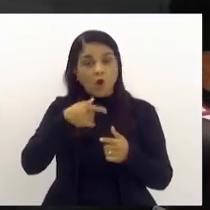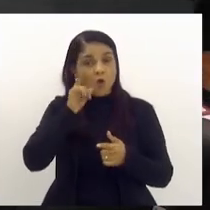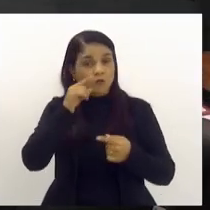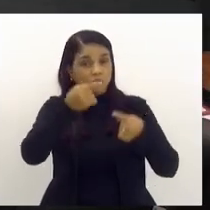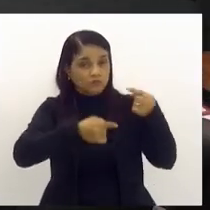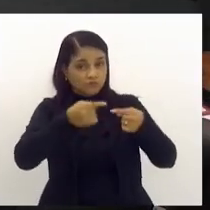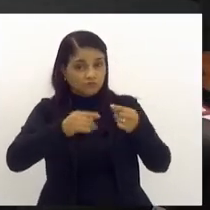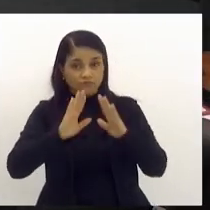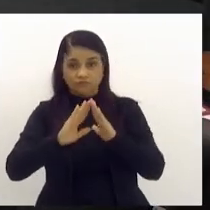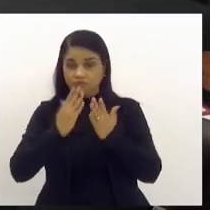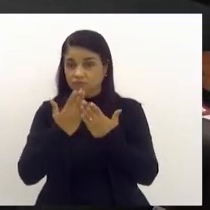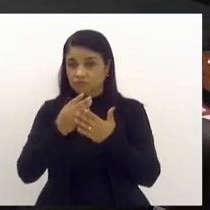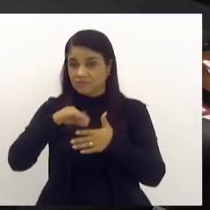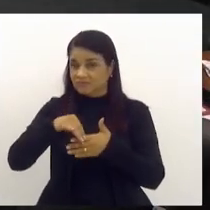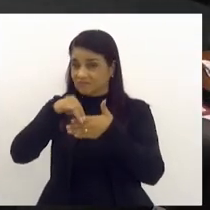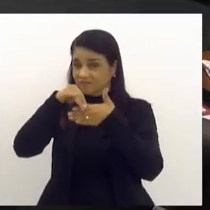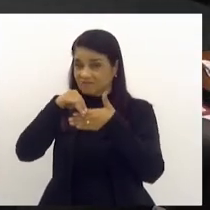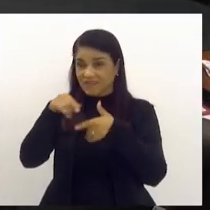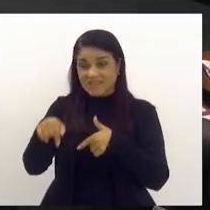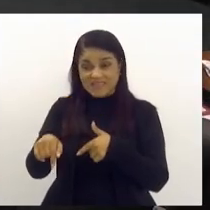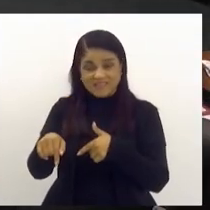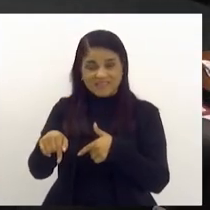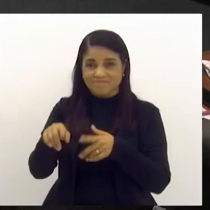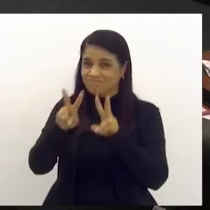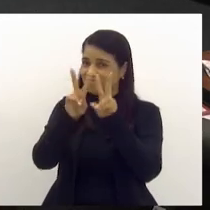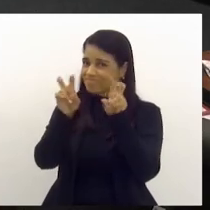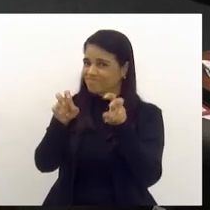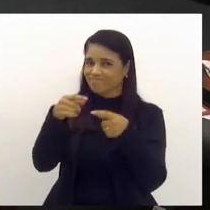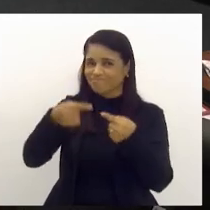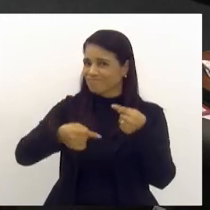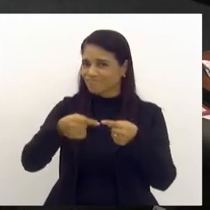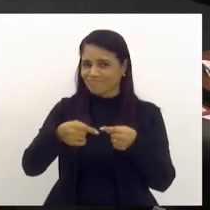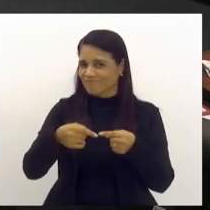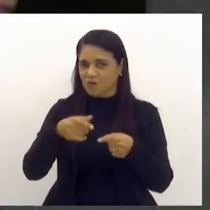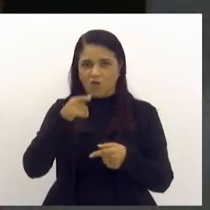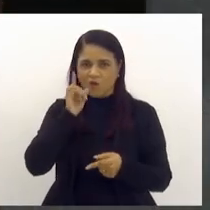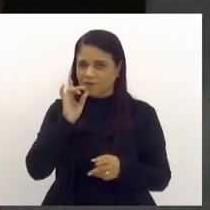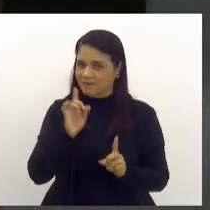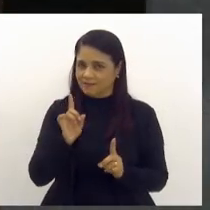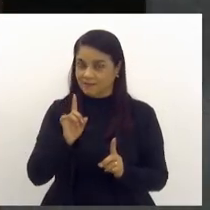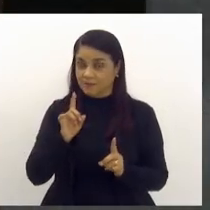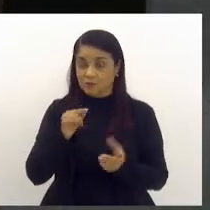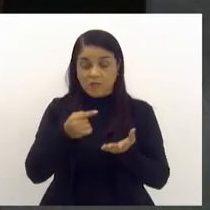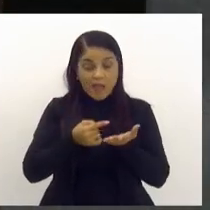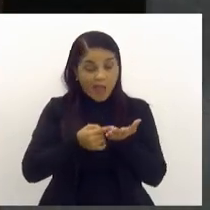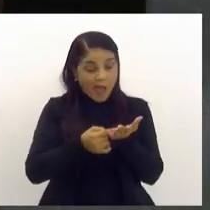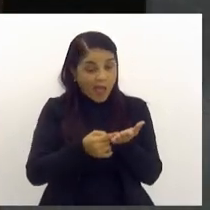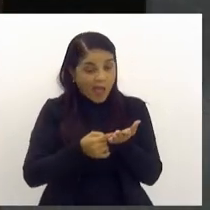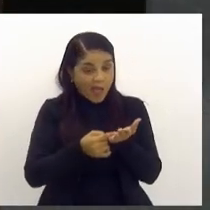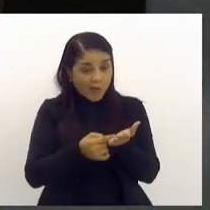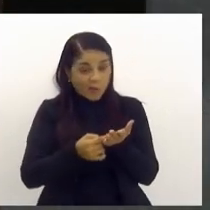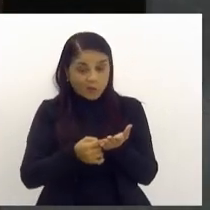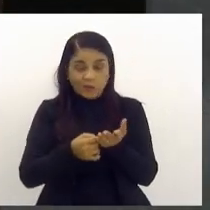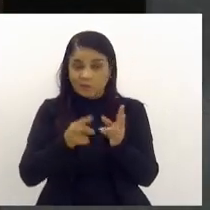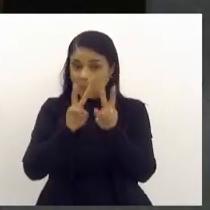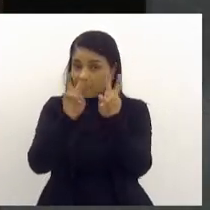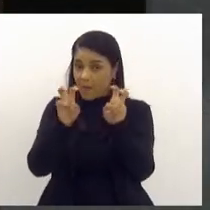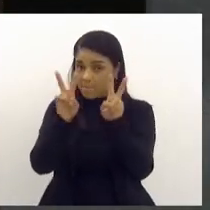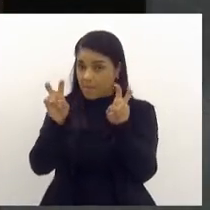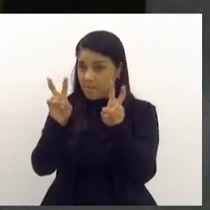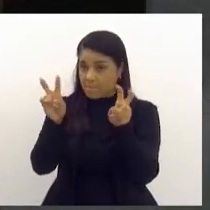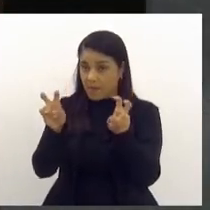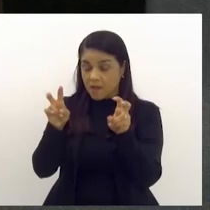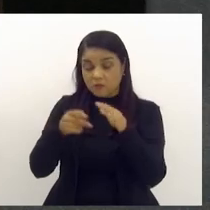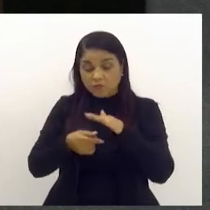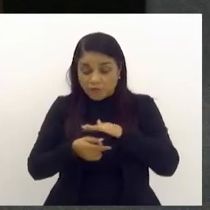no Colégio de Líderes. Isso não foi discutido, essa matéria, ontem. Não foi. Nós acordamos uma série de questões em relação à questão